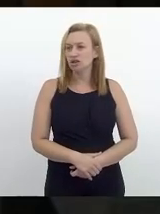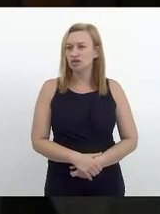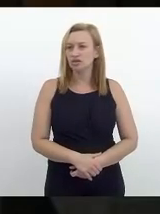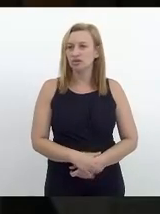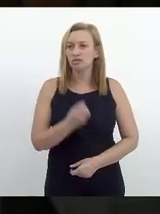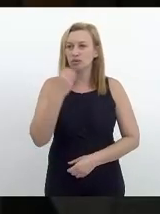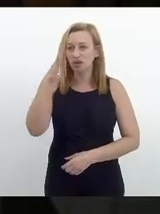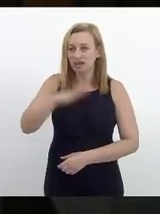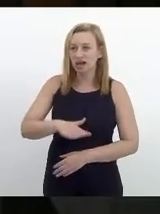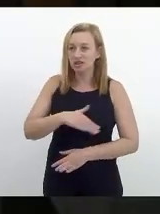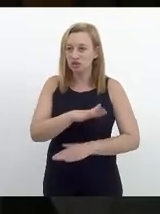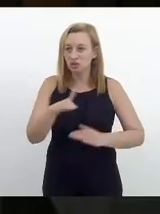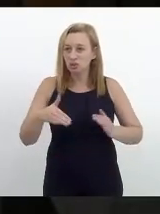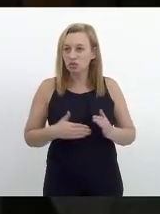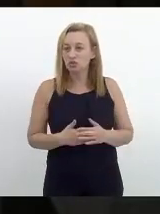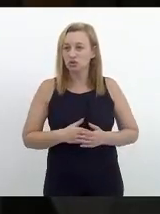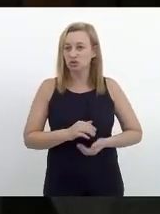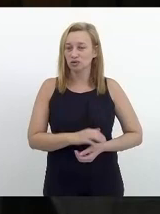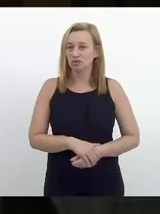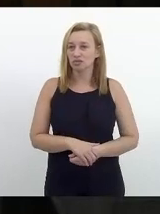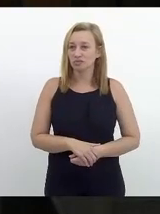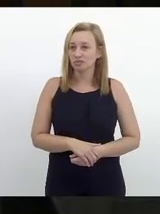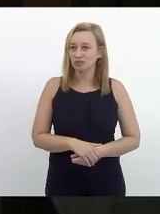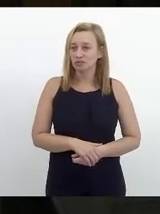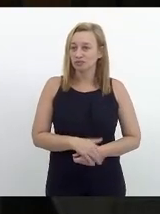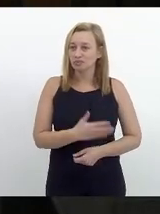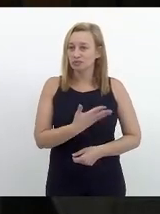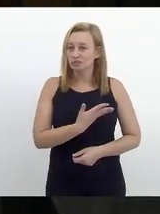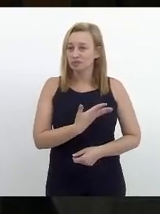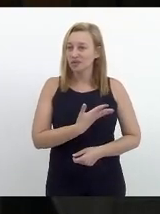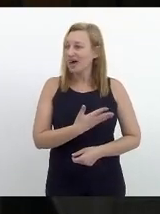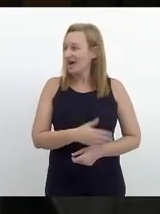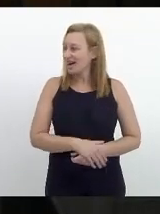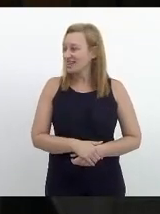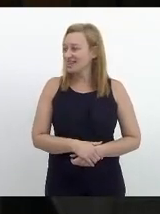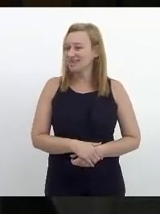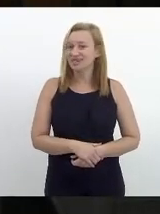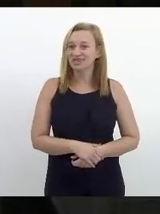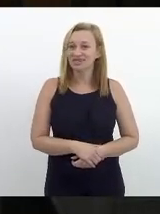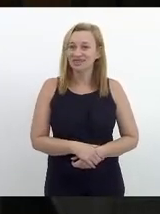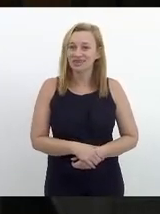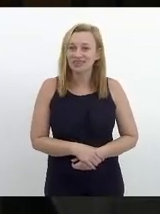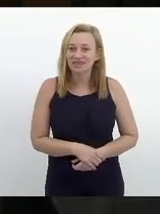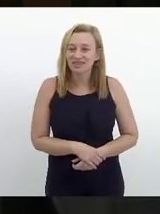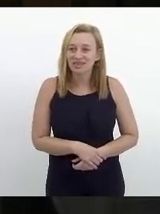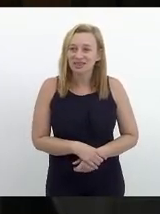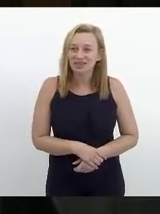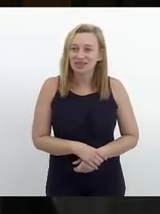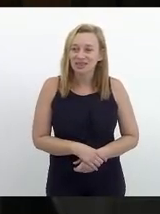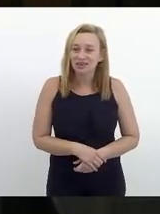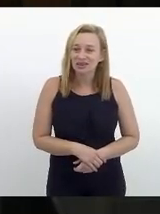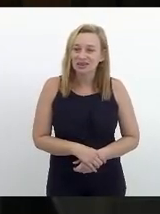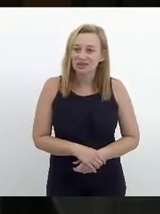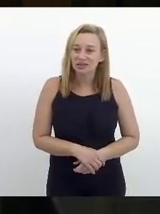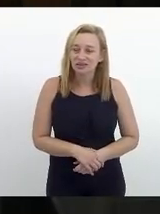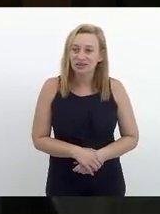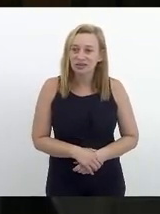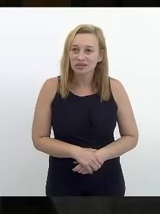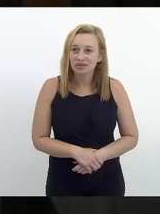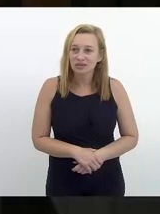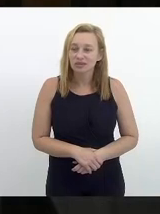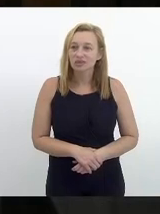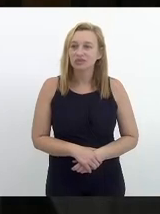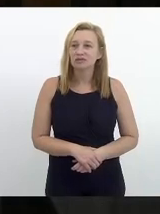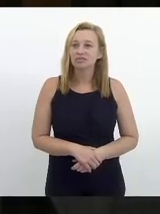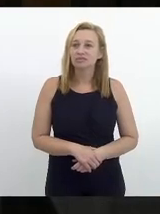Boa tarde a todos. Boa tarde a todos os parlamentares presentes nessa casa, a toda a assessoria. Boa tarde à mesa diretora.